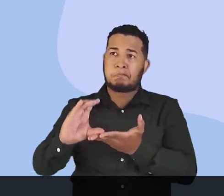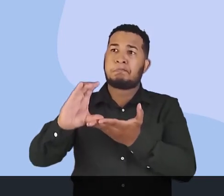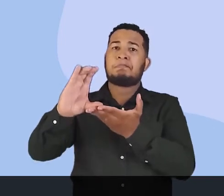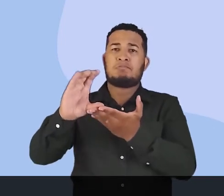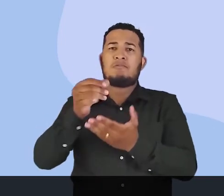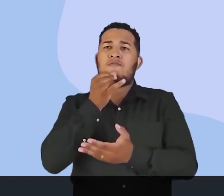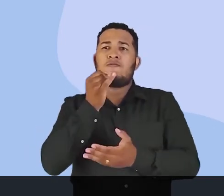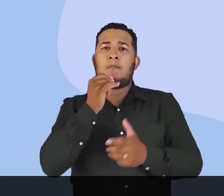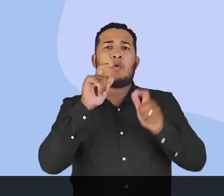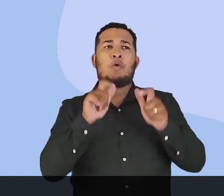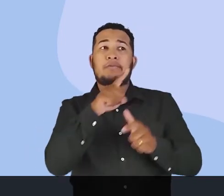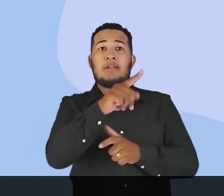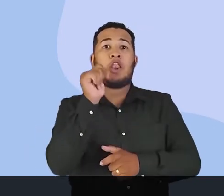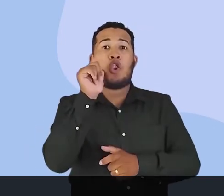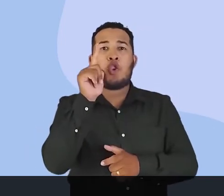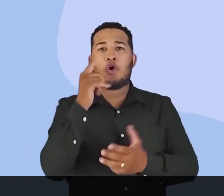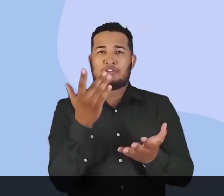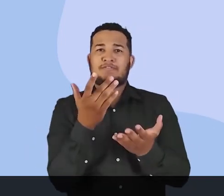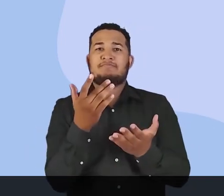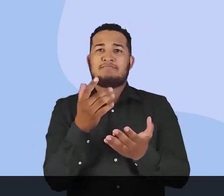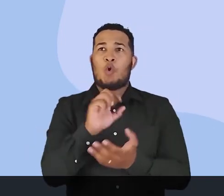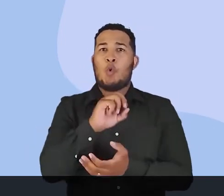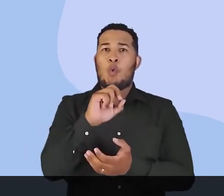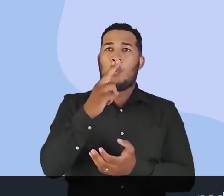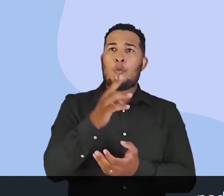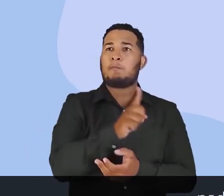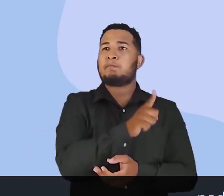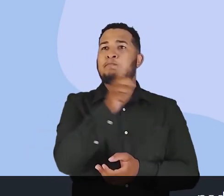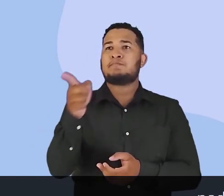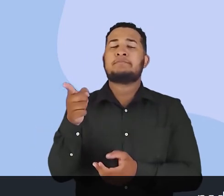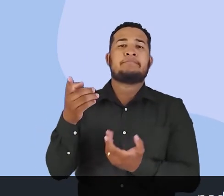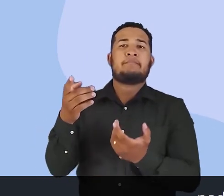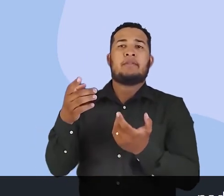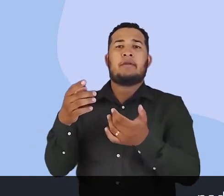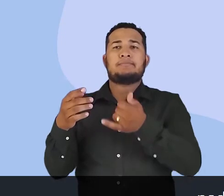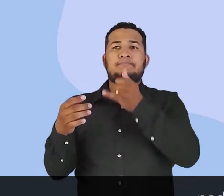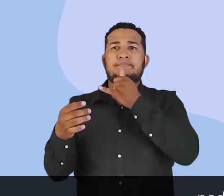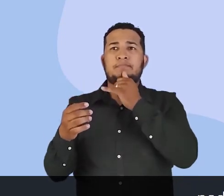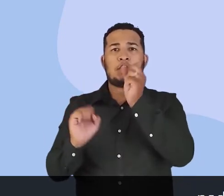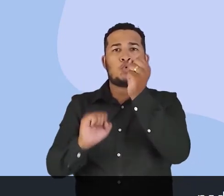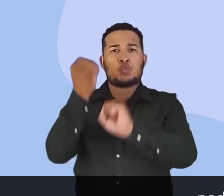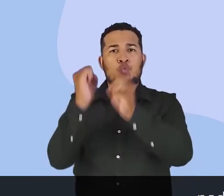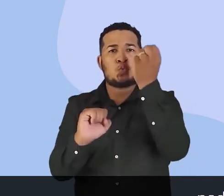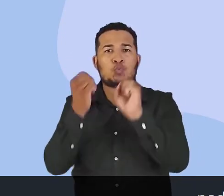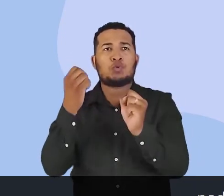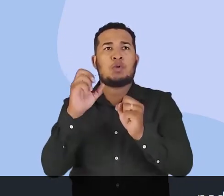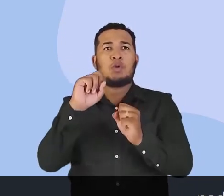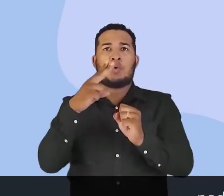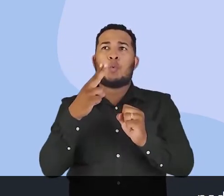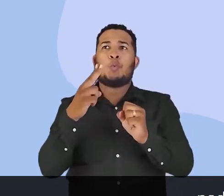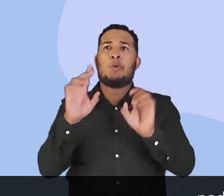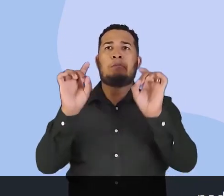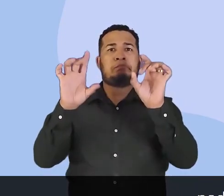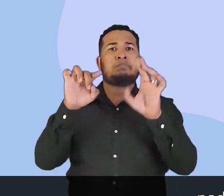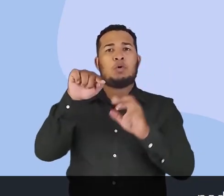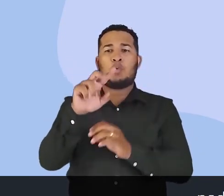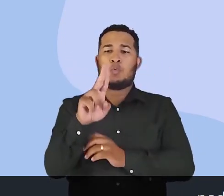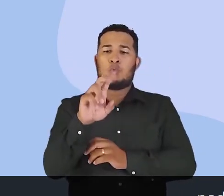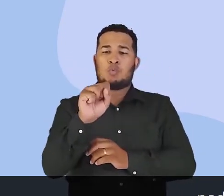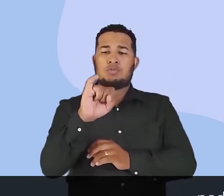Podem ser aplicados, por exemplo, numa loja. Pode ser aplicado, por exemplo, numa indústria ou